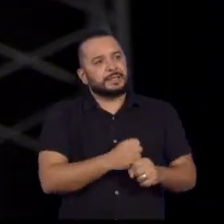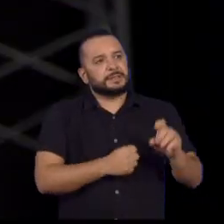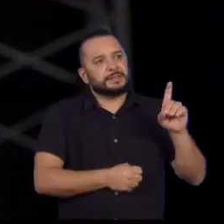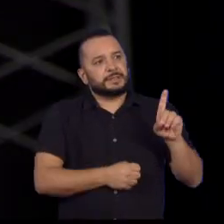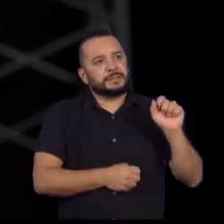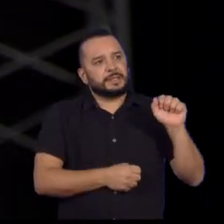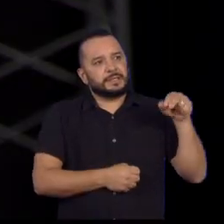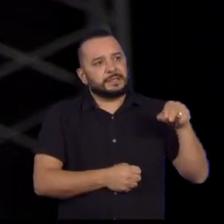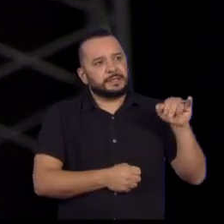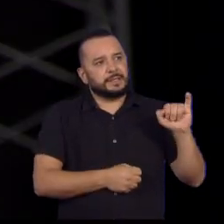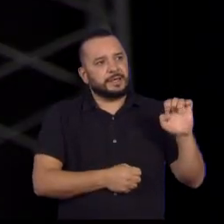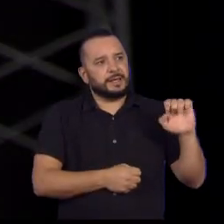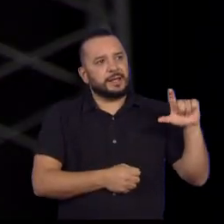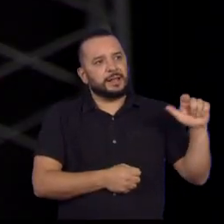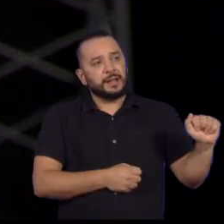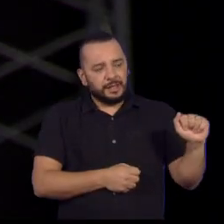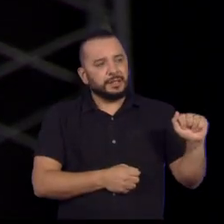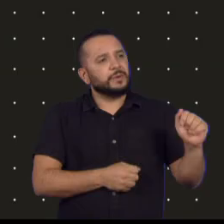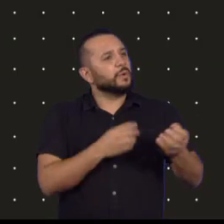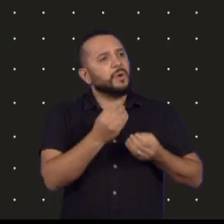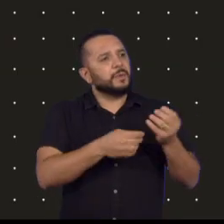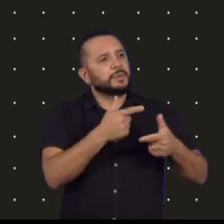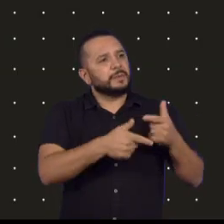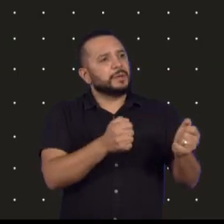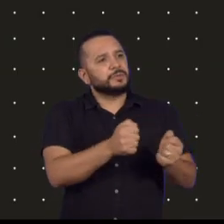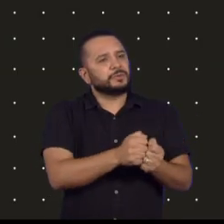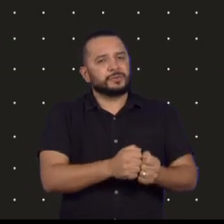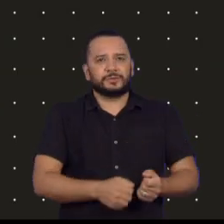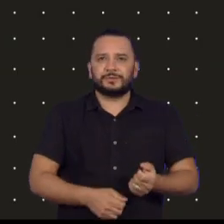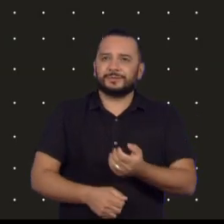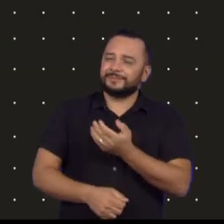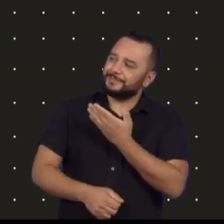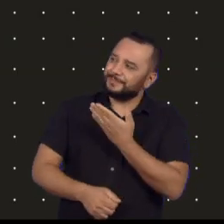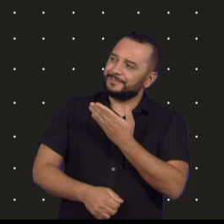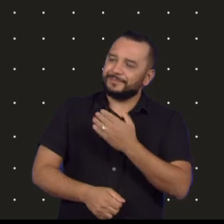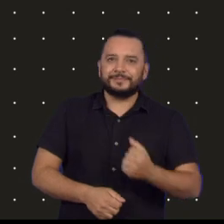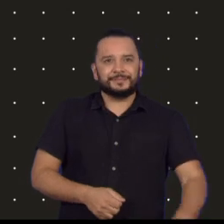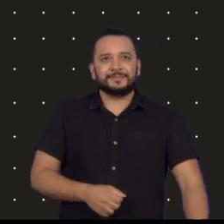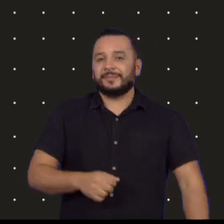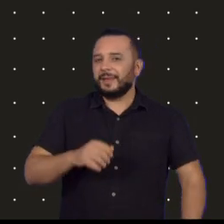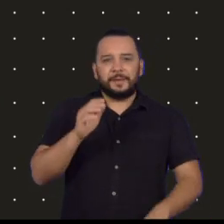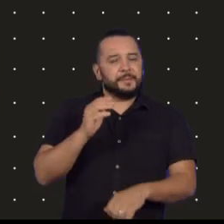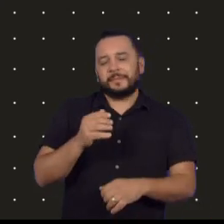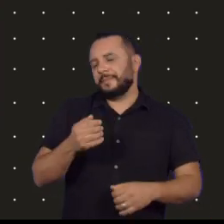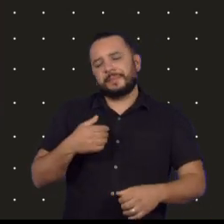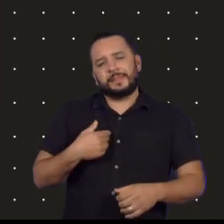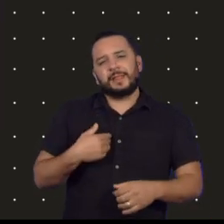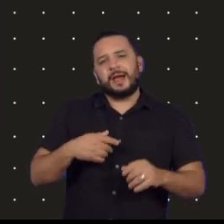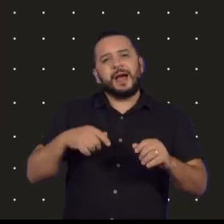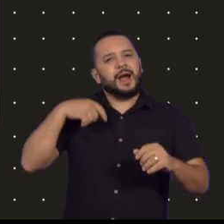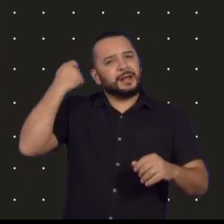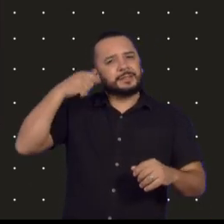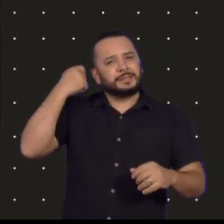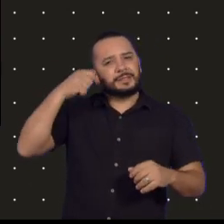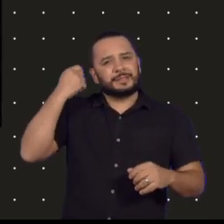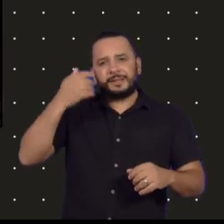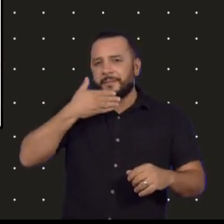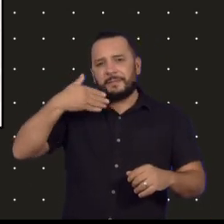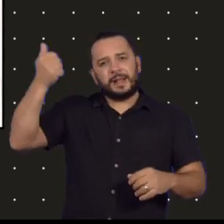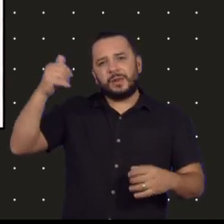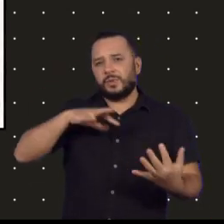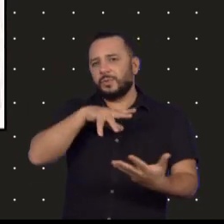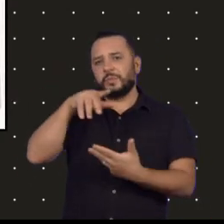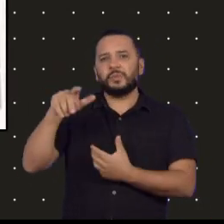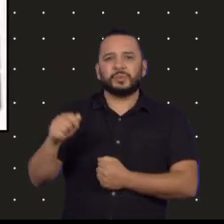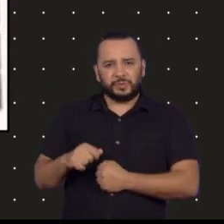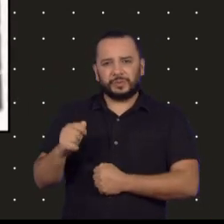que você comentasse um Sim. pouco do seu trabalho com ela. Eu acho a Daniela uma das maiores artistas do mundo, sem dúvida alguma, né? Não tem nem o que se